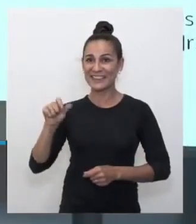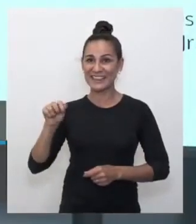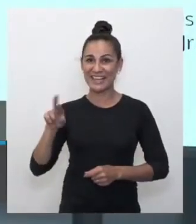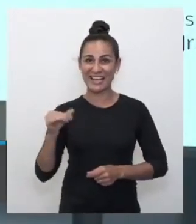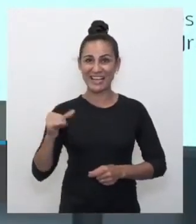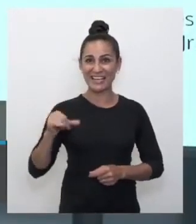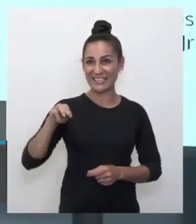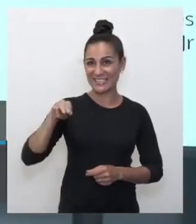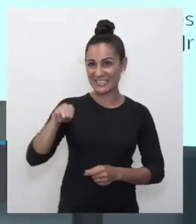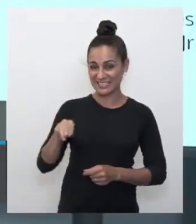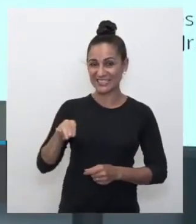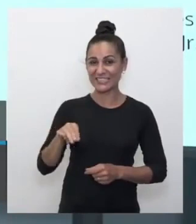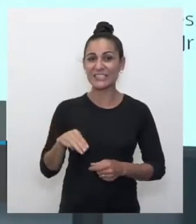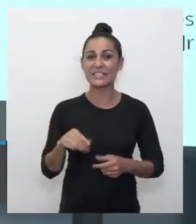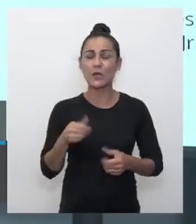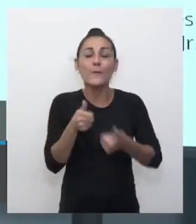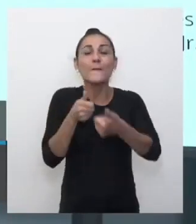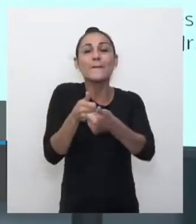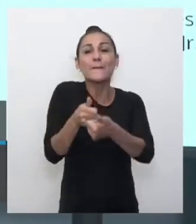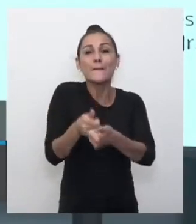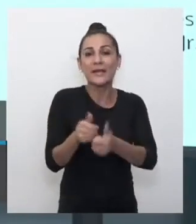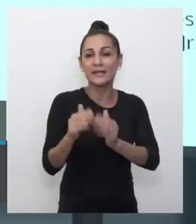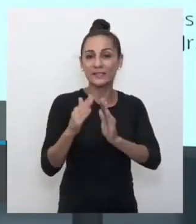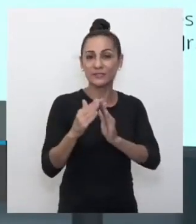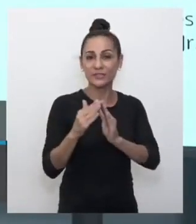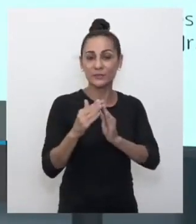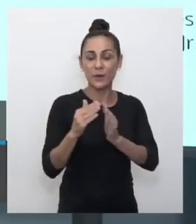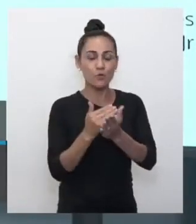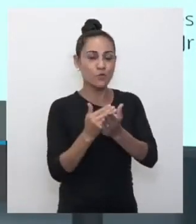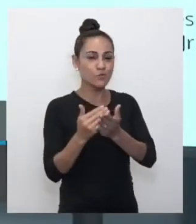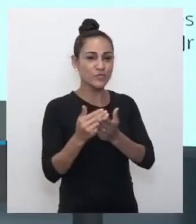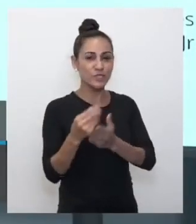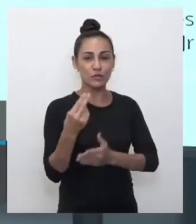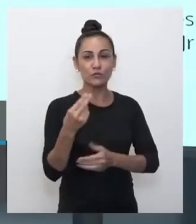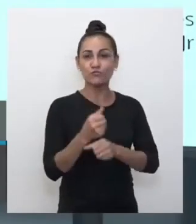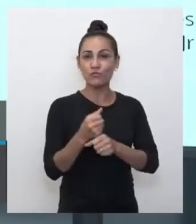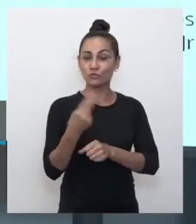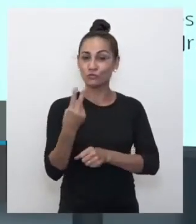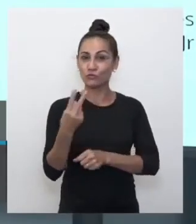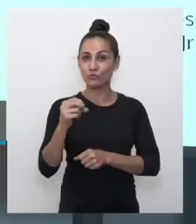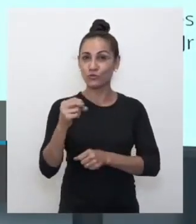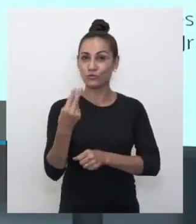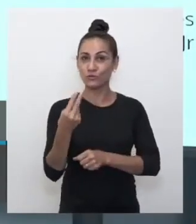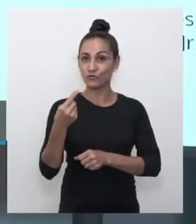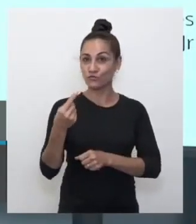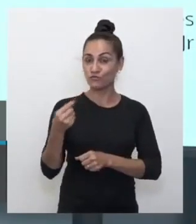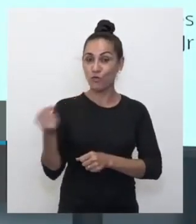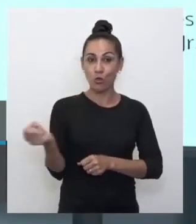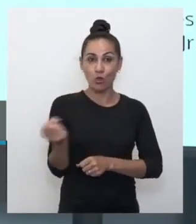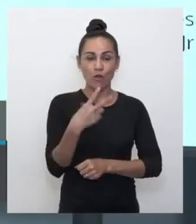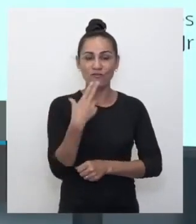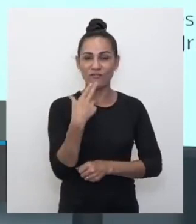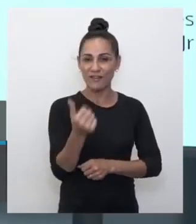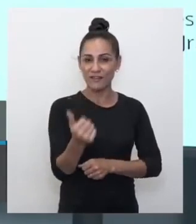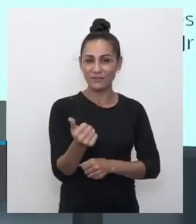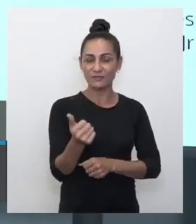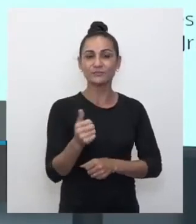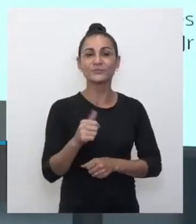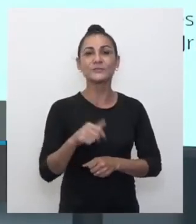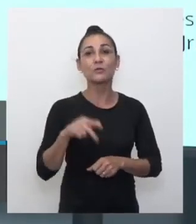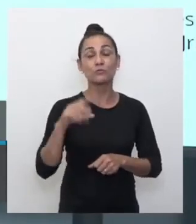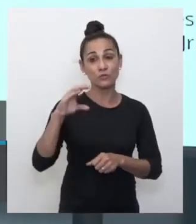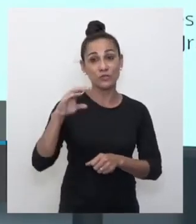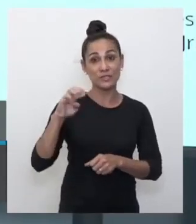vocês têm perto de vocês para poder começar 2021 com um idioma novo. E lembrando aos professores também que os CELs